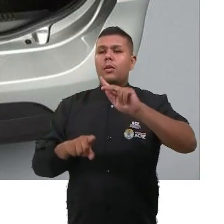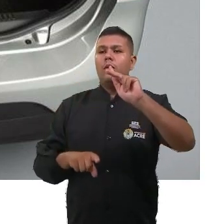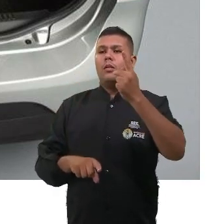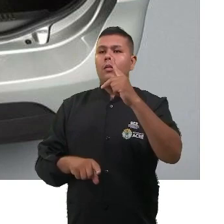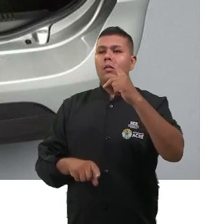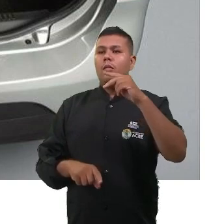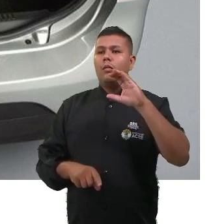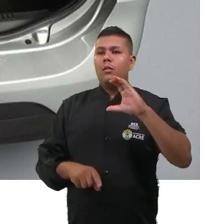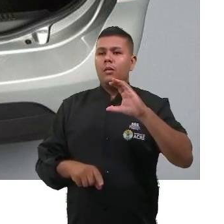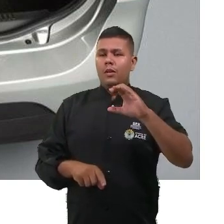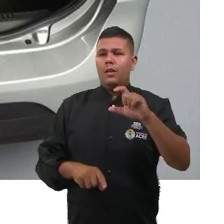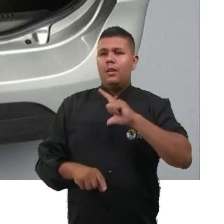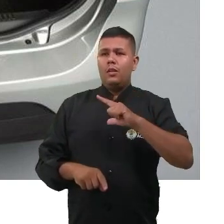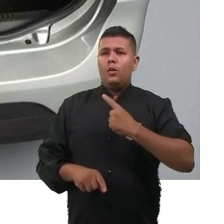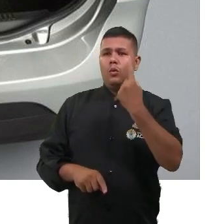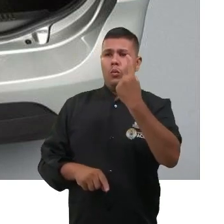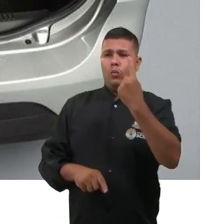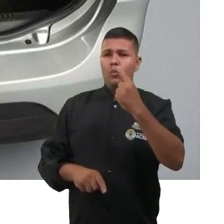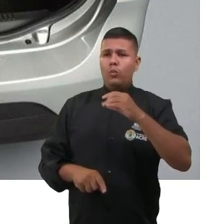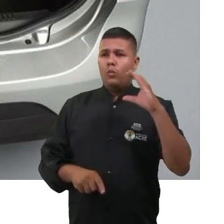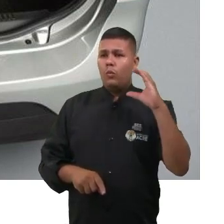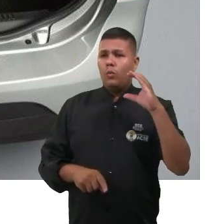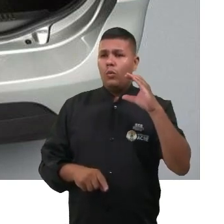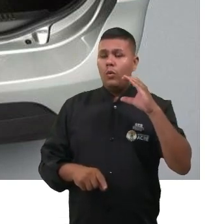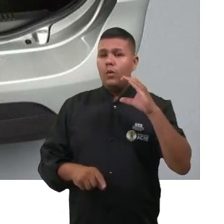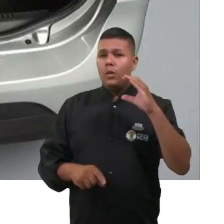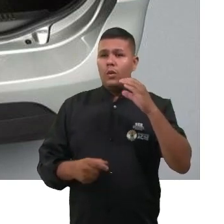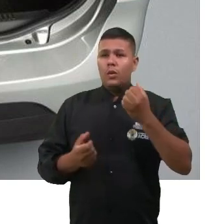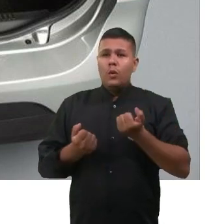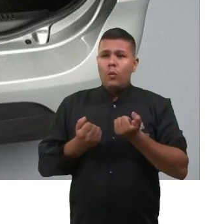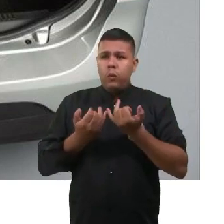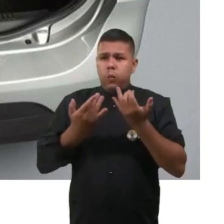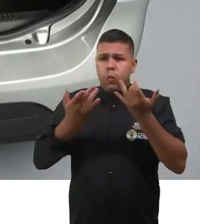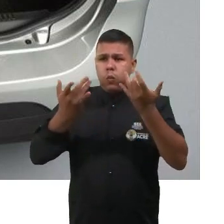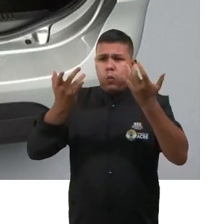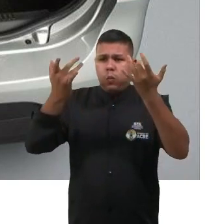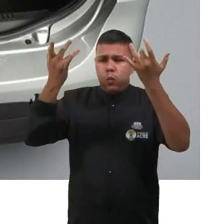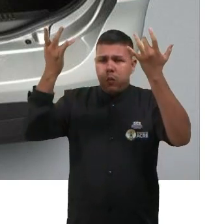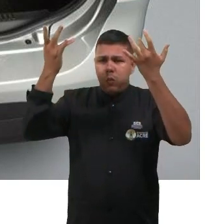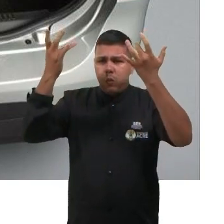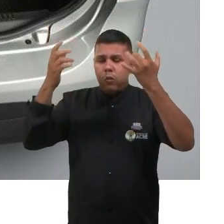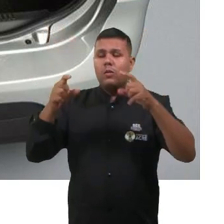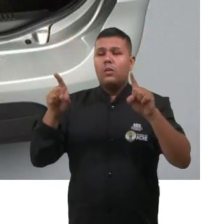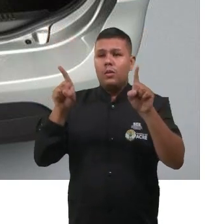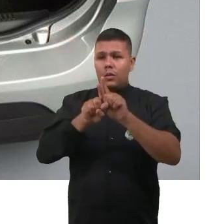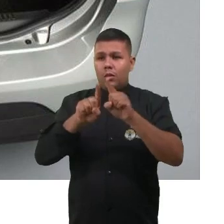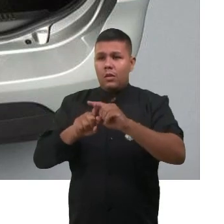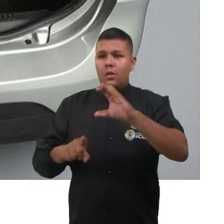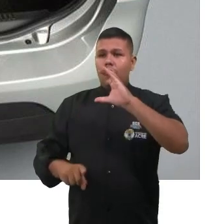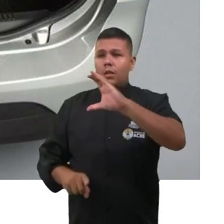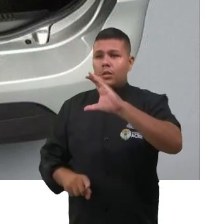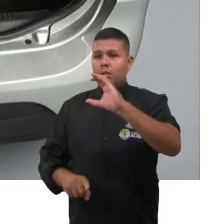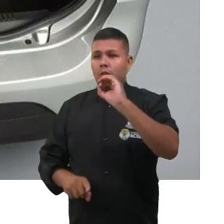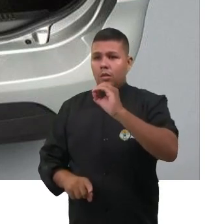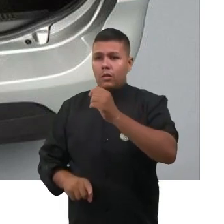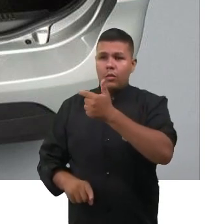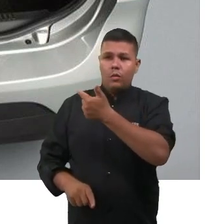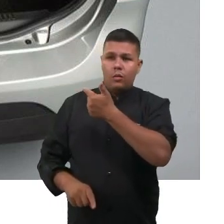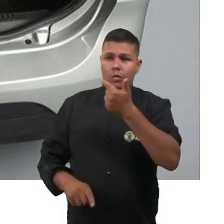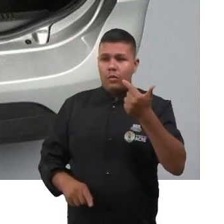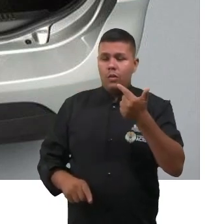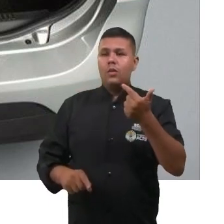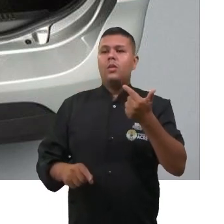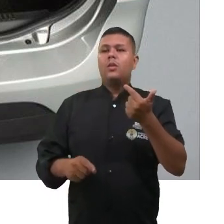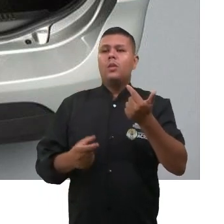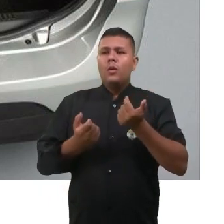tem um carbono, então a poluição por metano também vai gerar CO2, é um combustível fóssil, toda queima de combustível